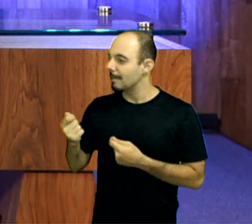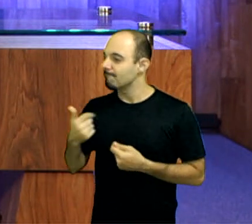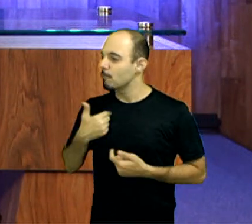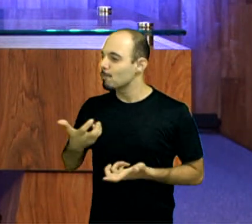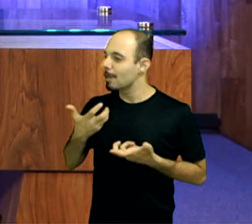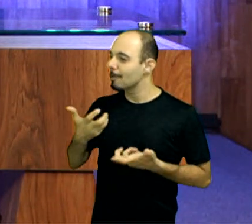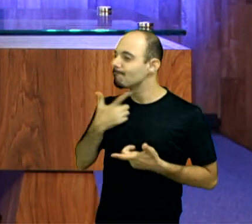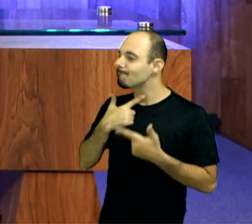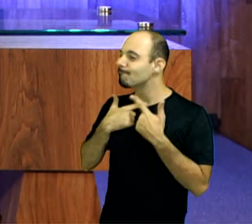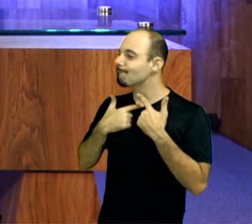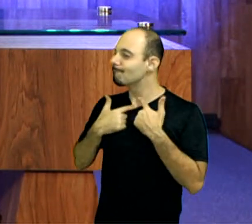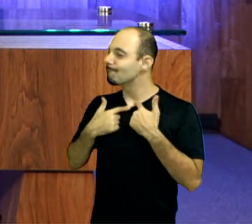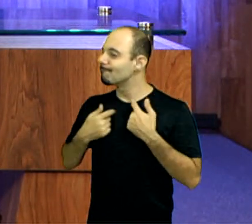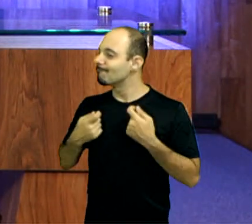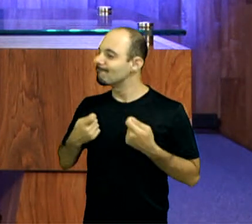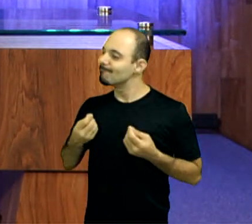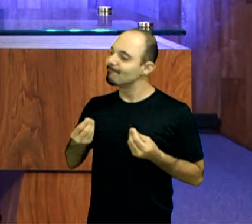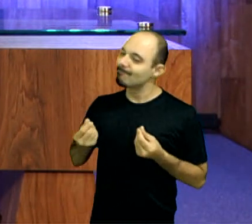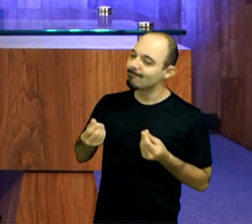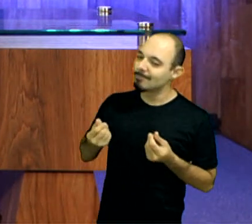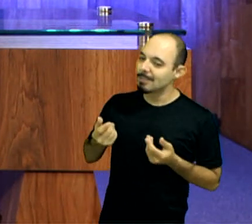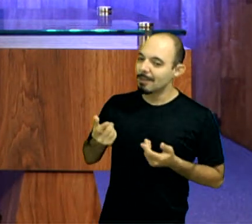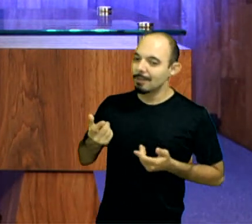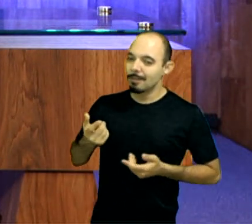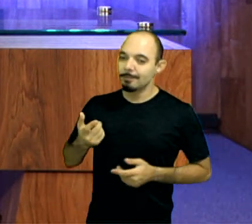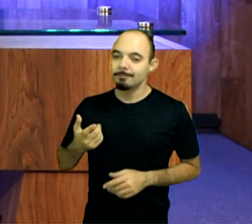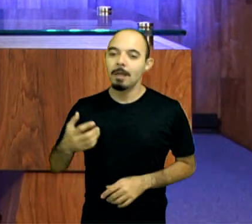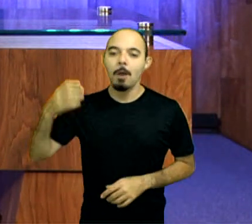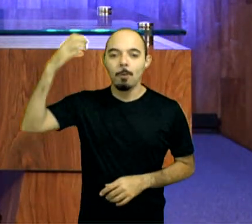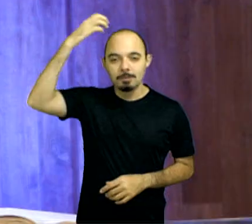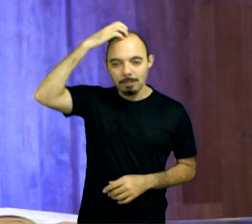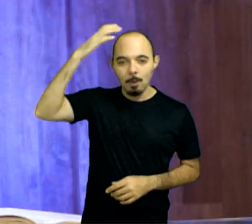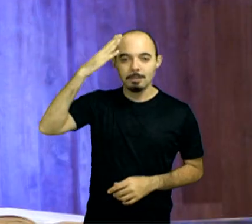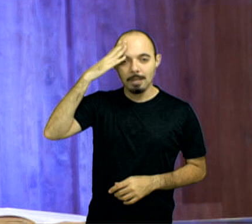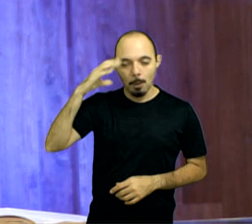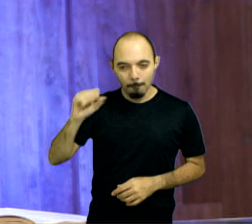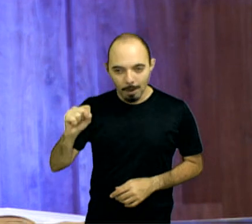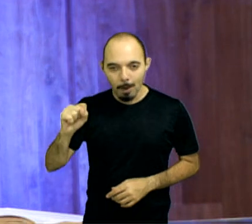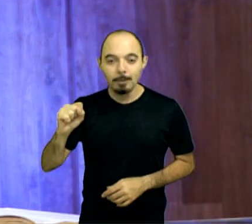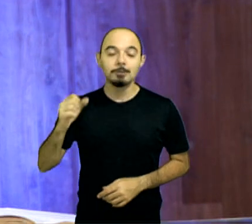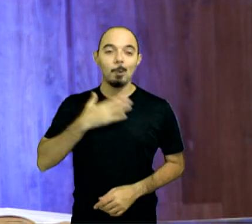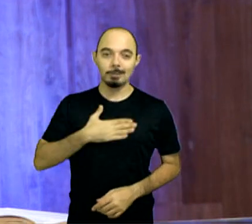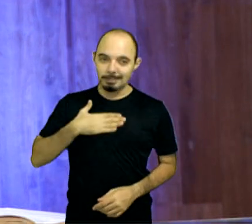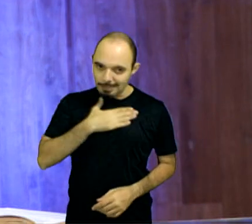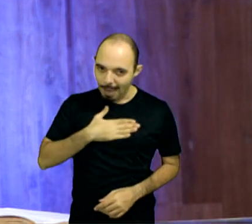Salomão gostava de mulheres. Davi gostava de mulheres.